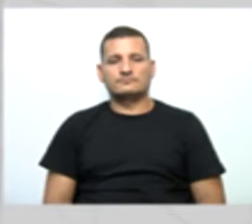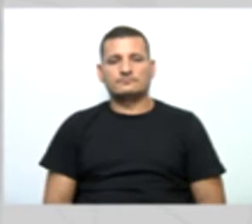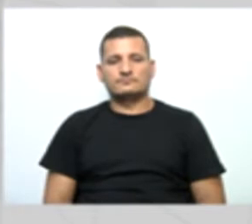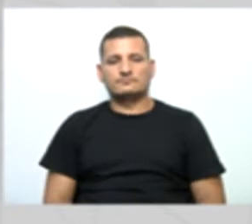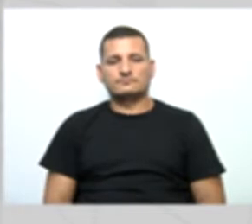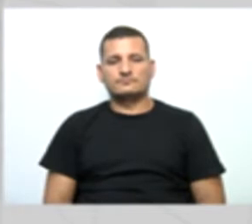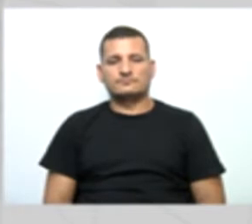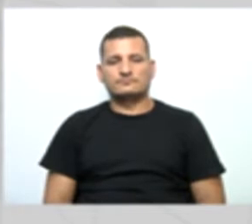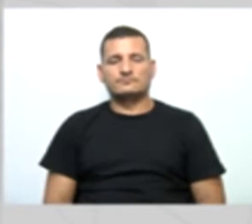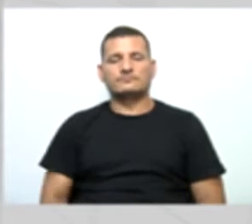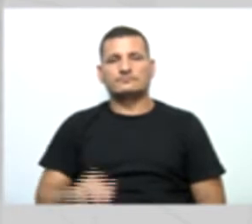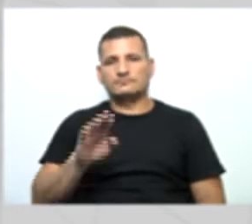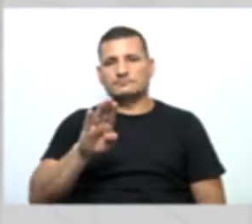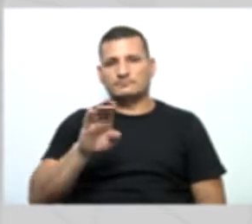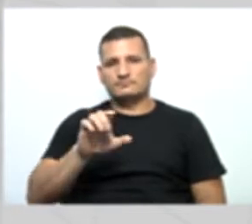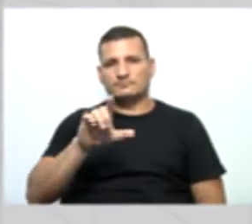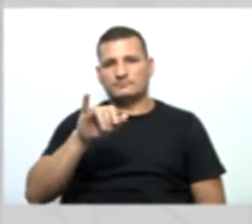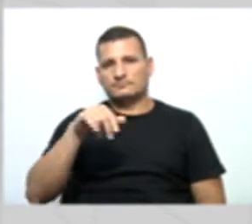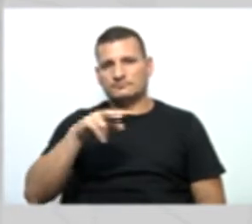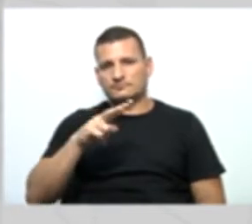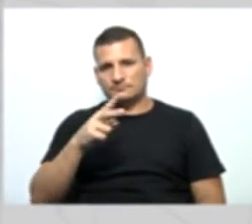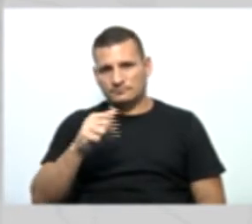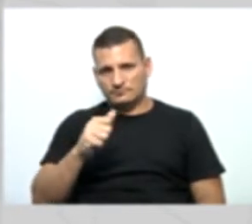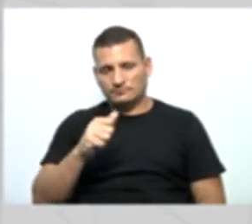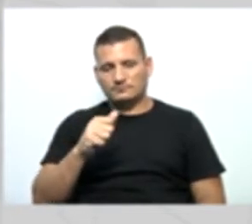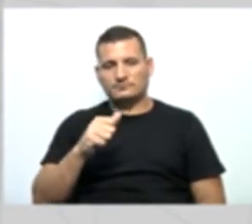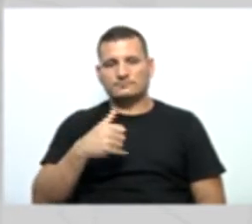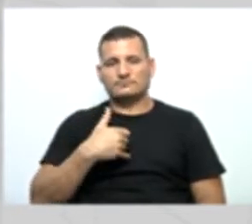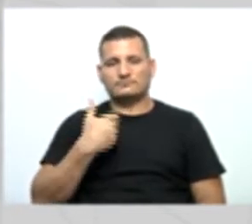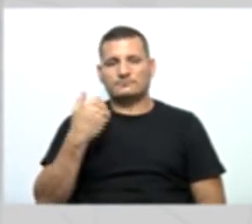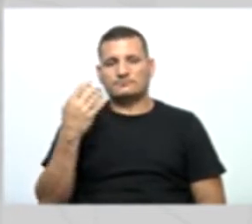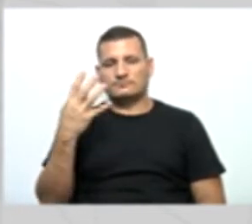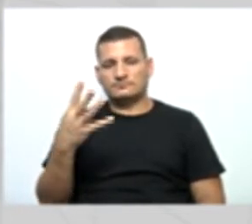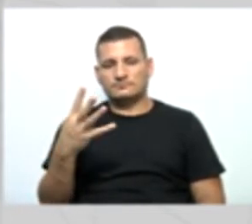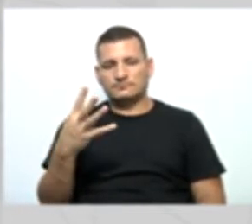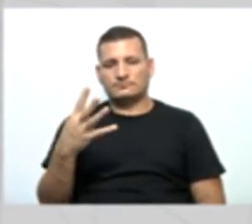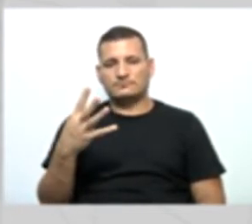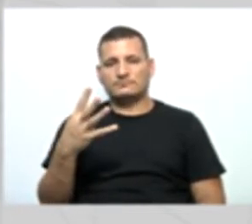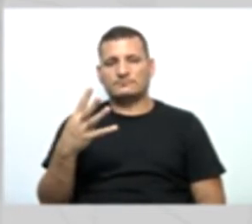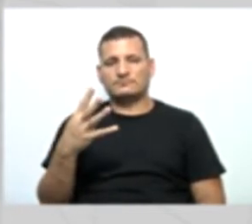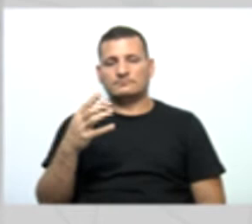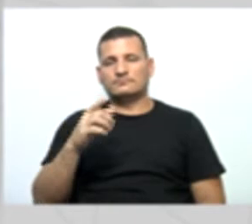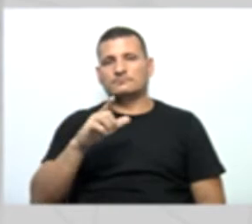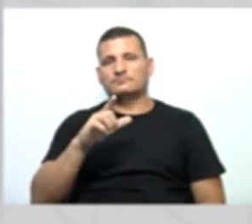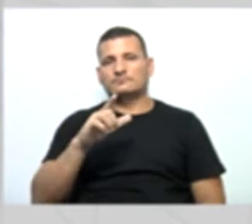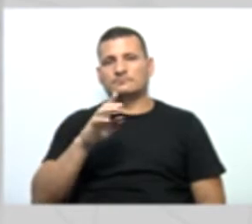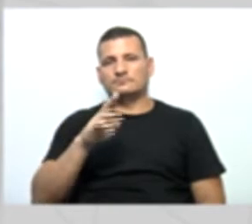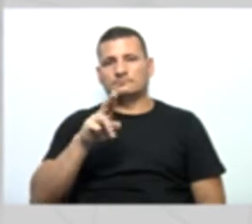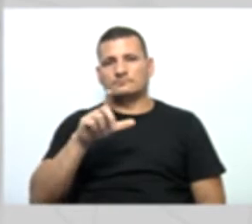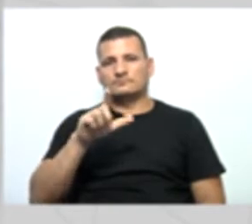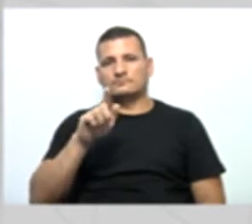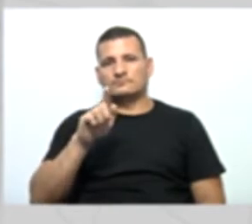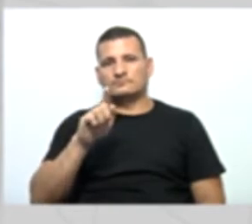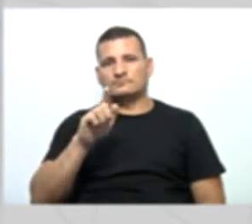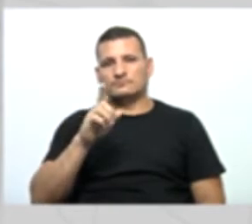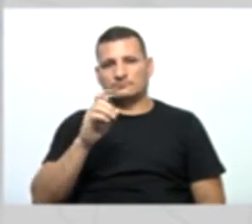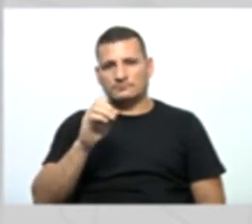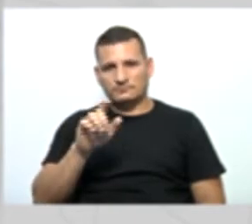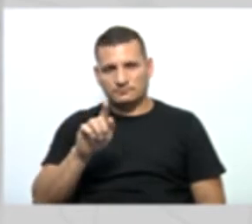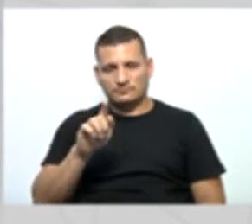Belinha, também um objeto cachorro, 4 anos de idade, da raça Bulldog, com 3